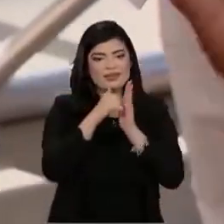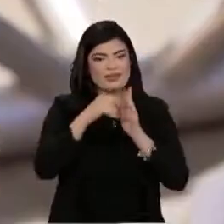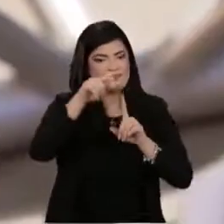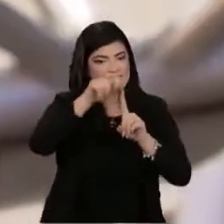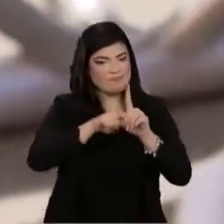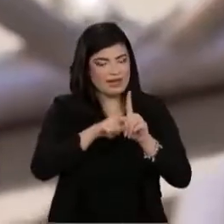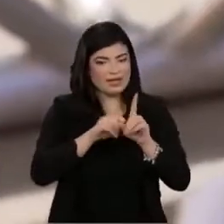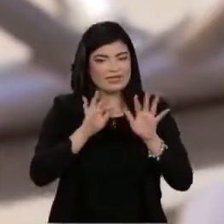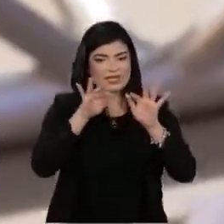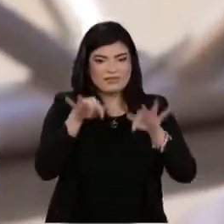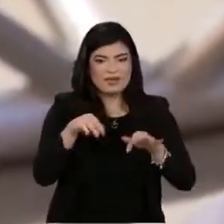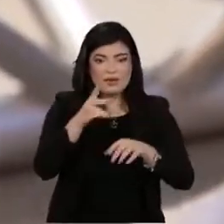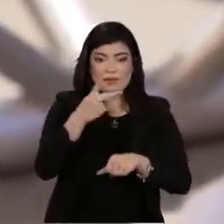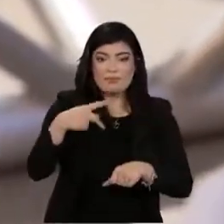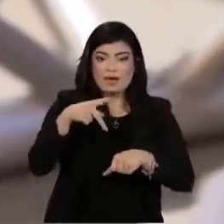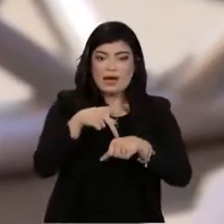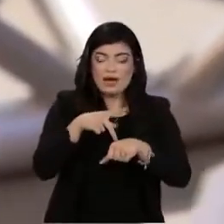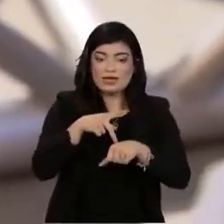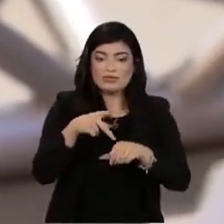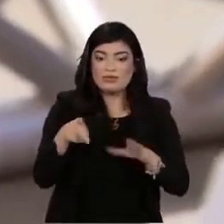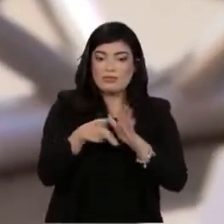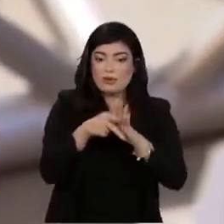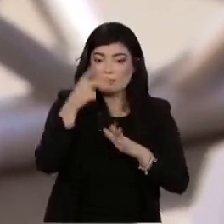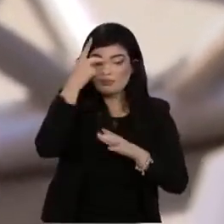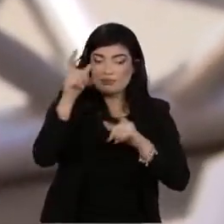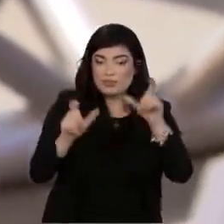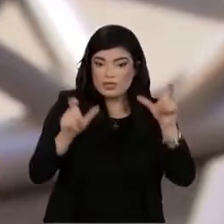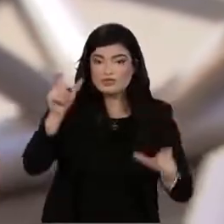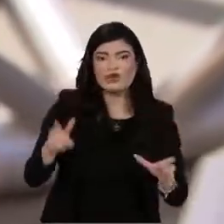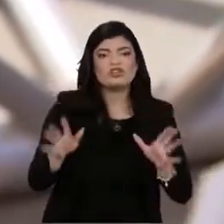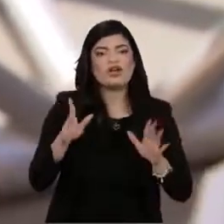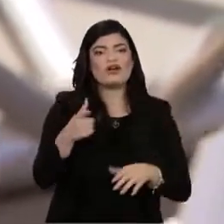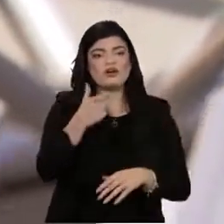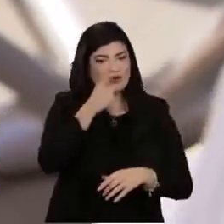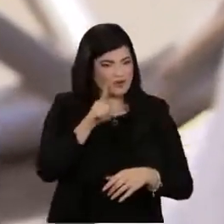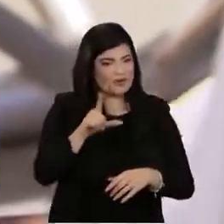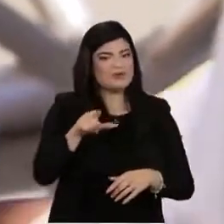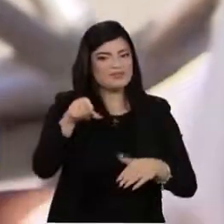crianças, de 1 a 4 anos de idade. A meta é chegar a 95%.